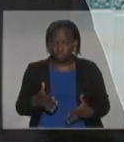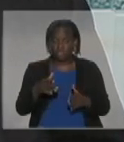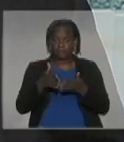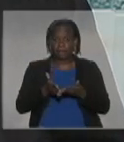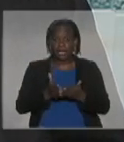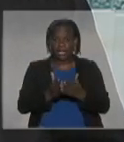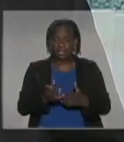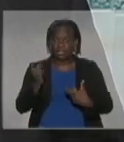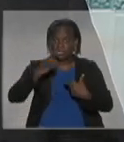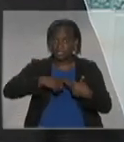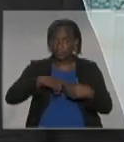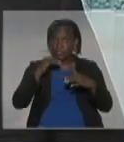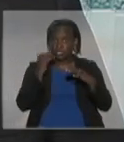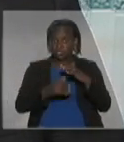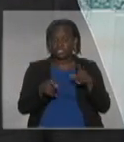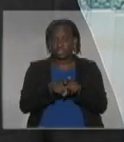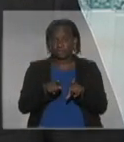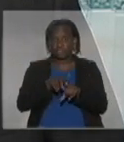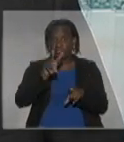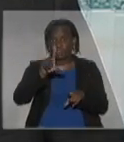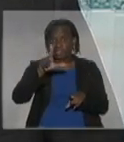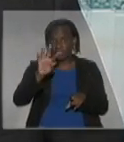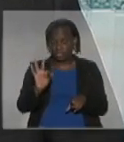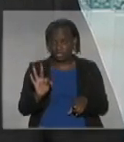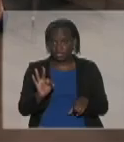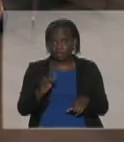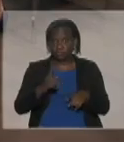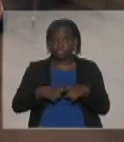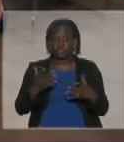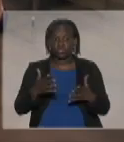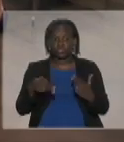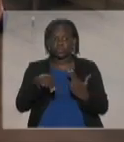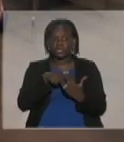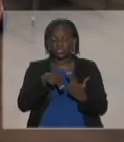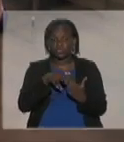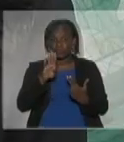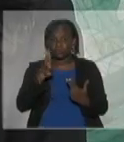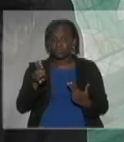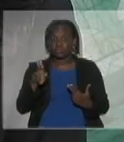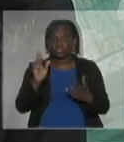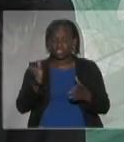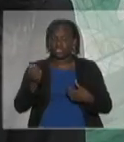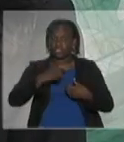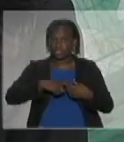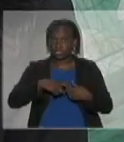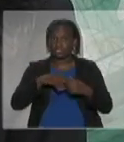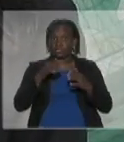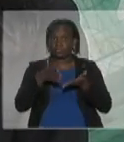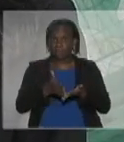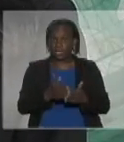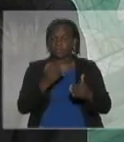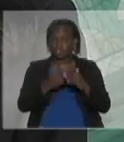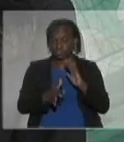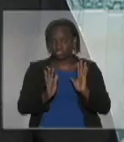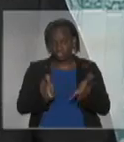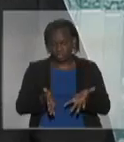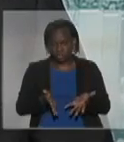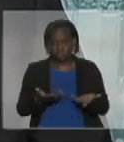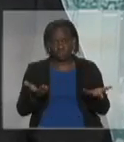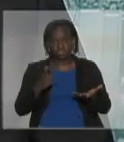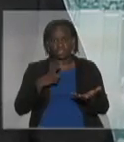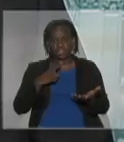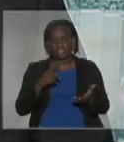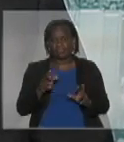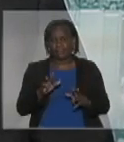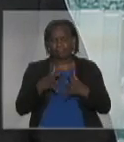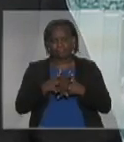barca ao metrô e também ao VLT. Porque hoje o bilhete único já integra a barca e o metrô.